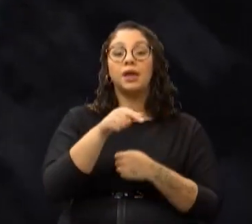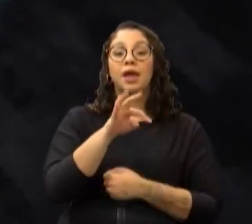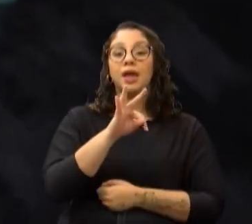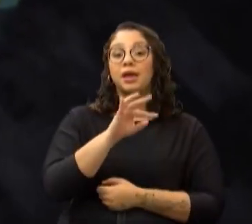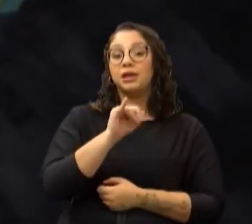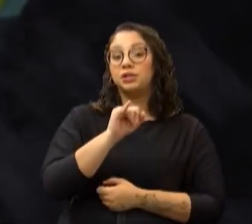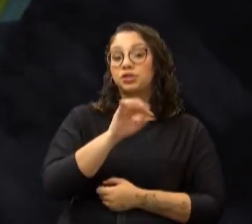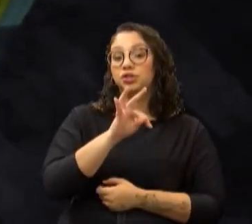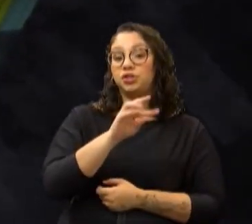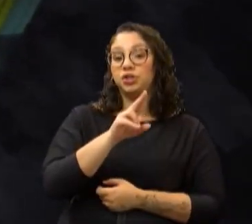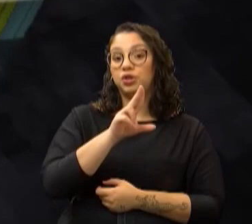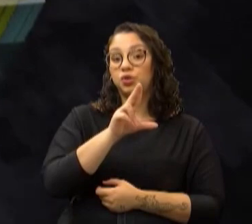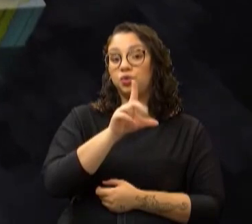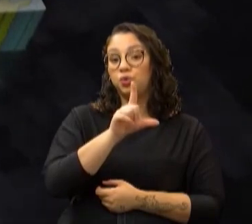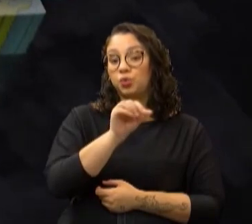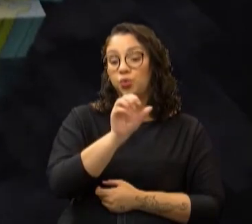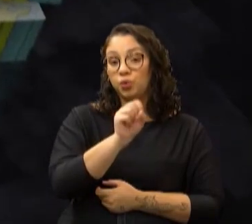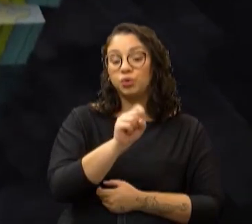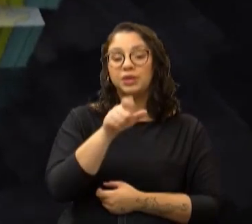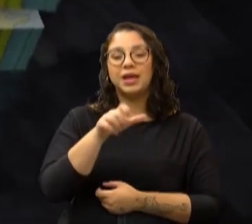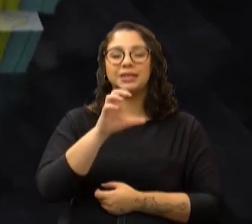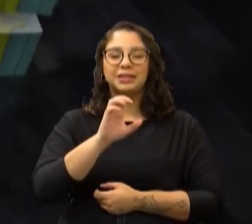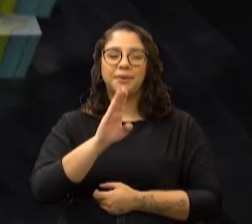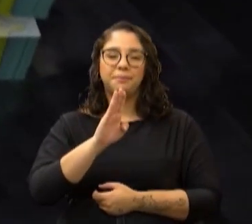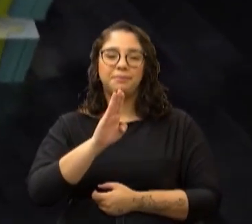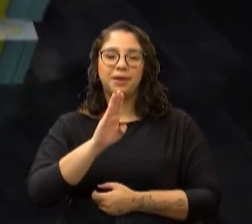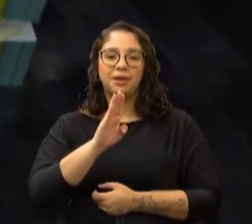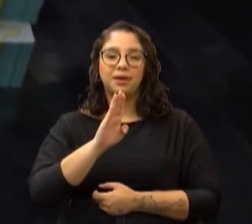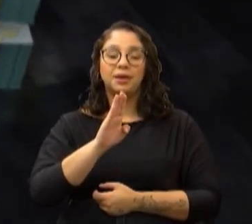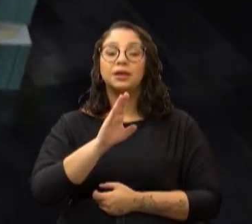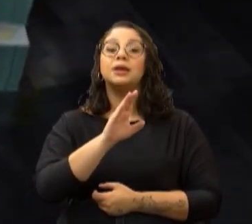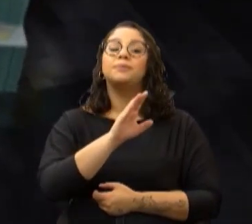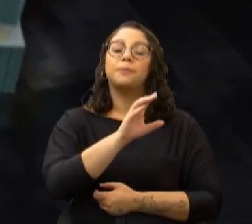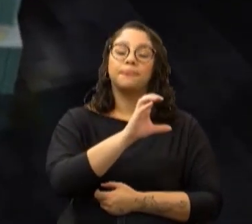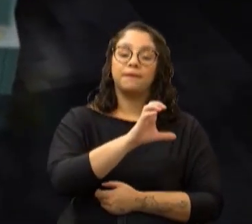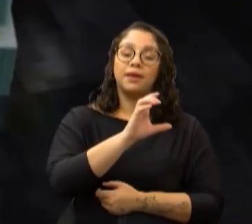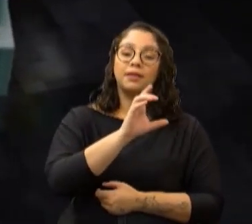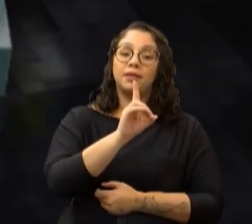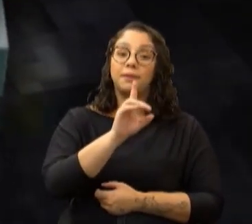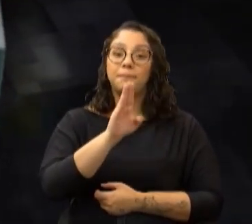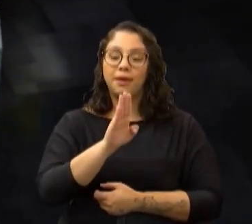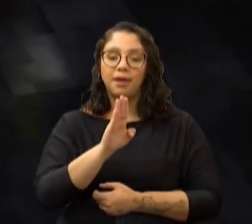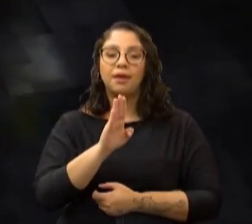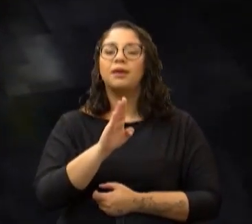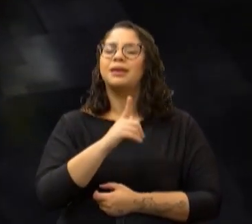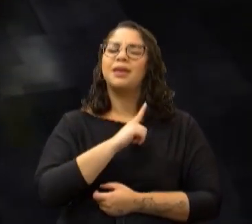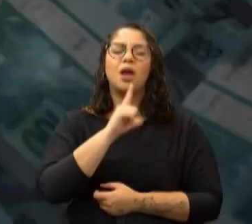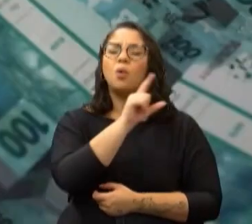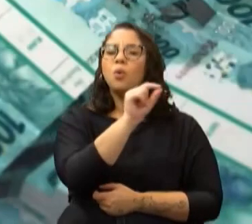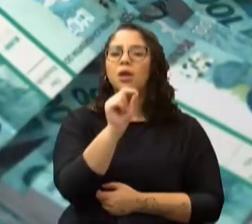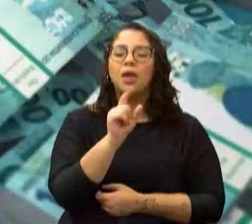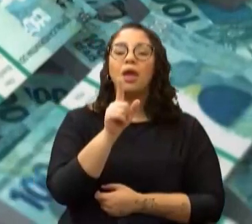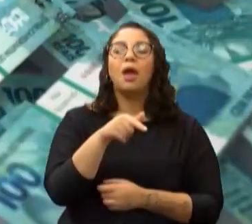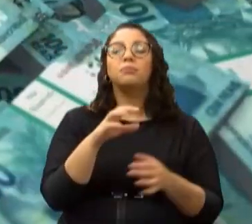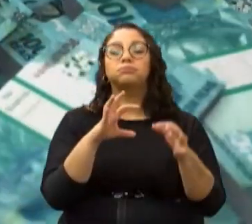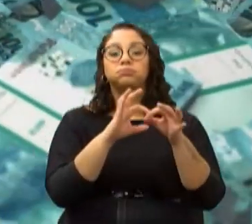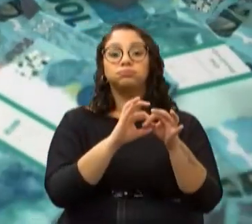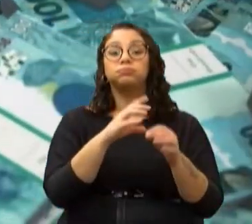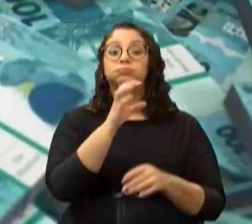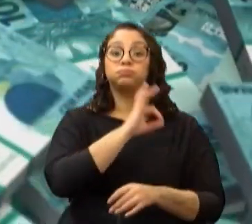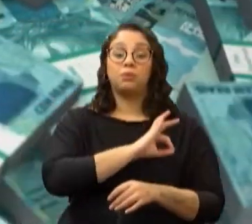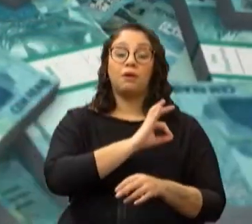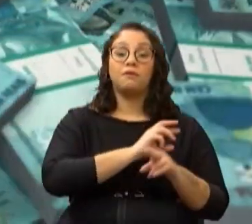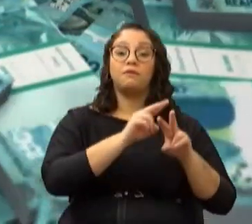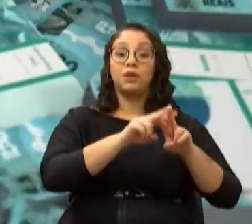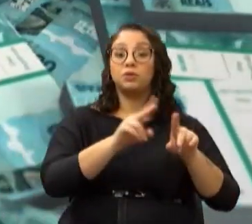são os títulos emitidos por instituições financeiras, que são chamados de CDBs ou RDCs, que são também atrelados,